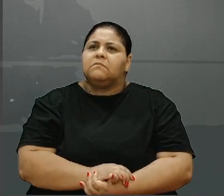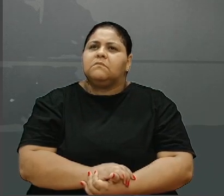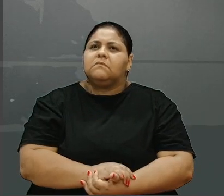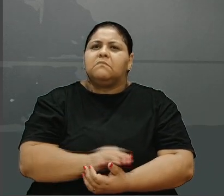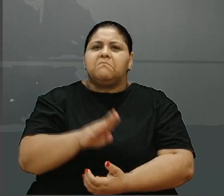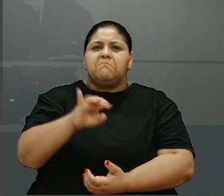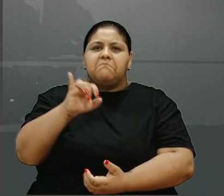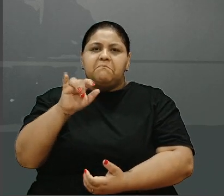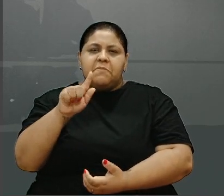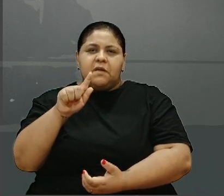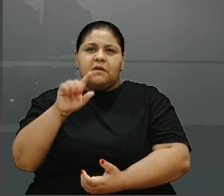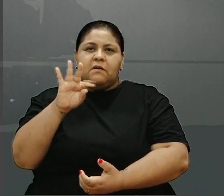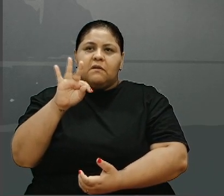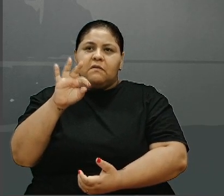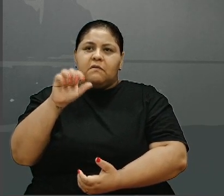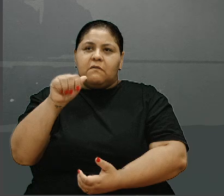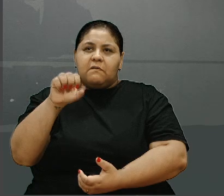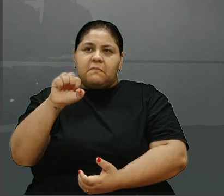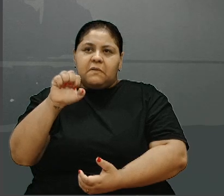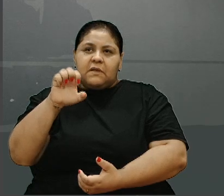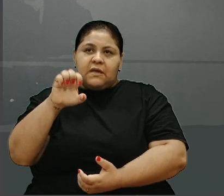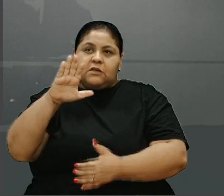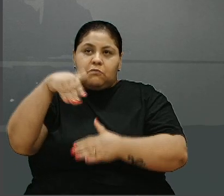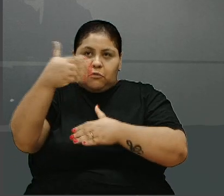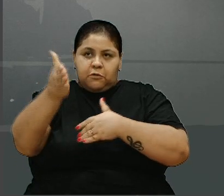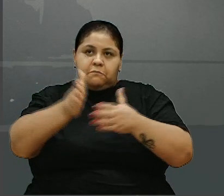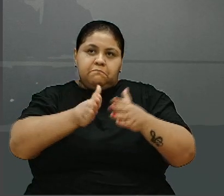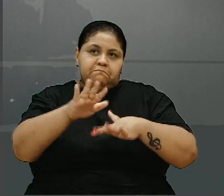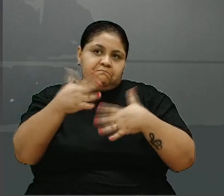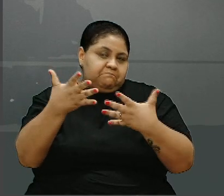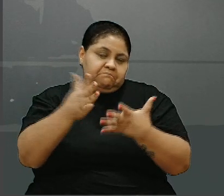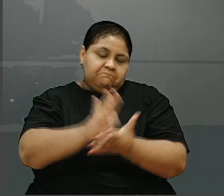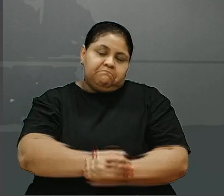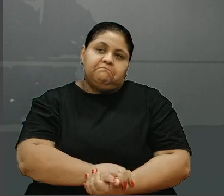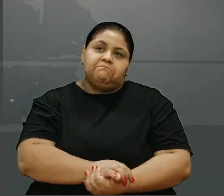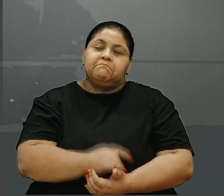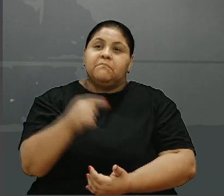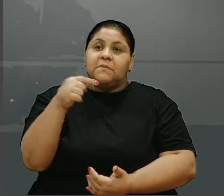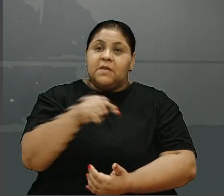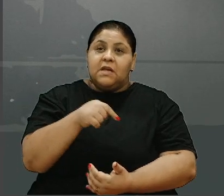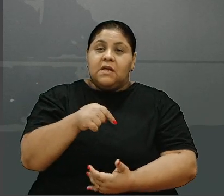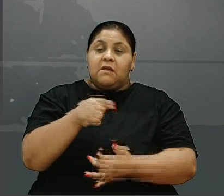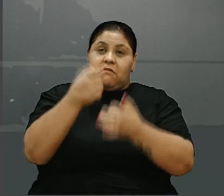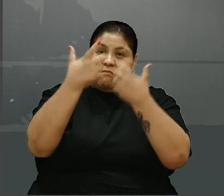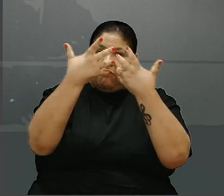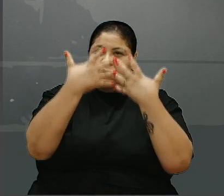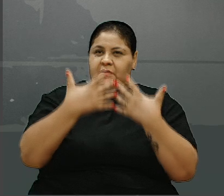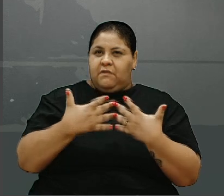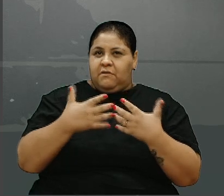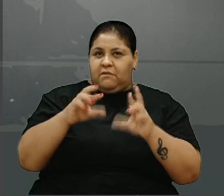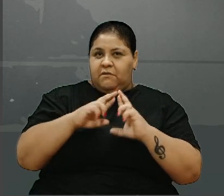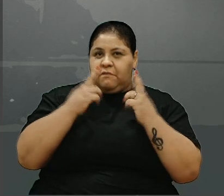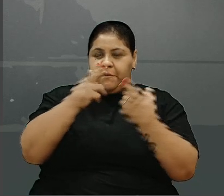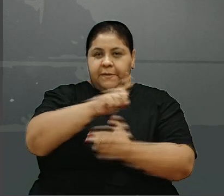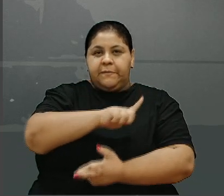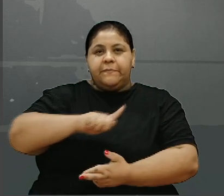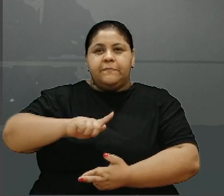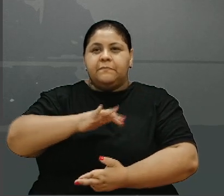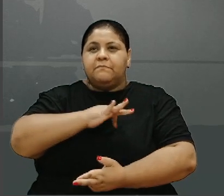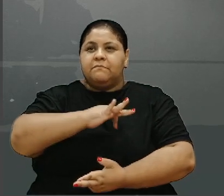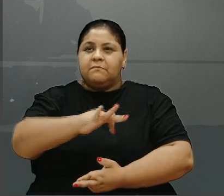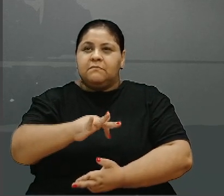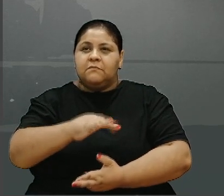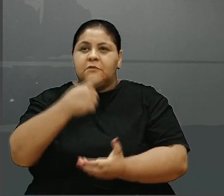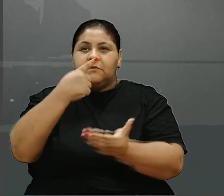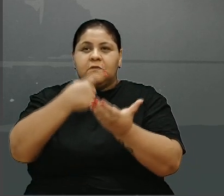Techs, enfim, para o próximo período. E aqui eu quero destacar, nas reuniões do governo federal, para a